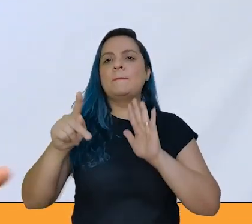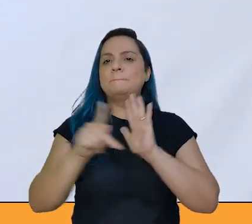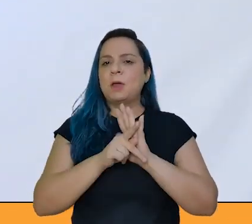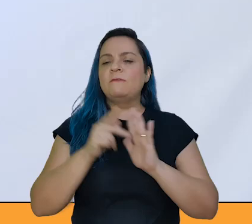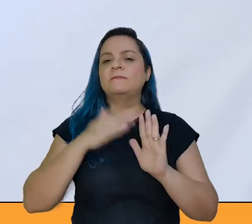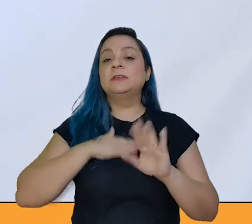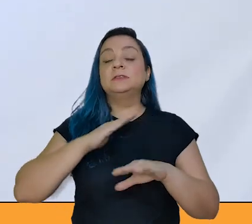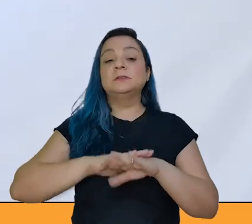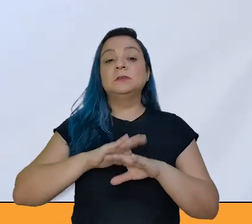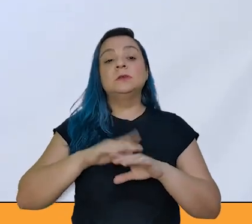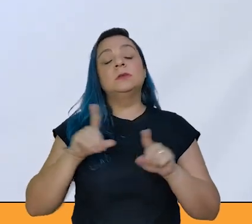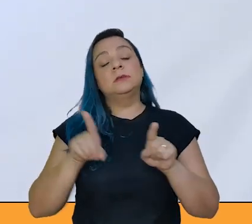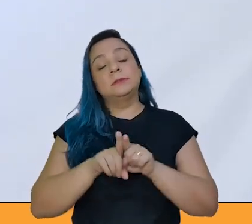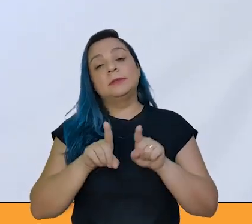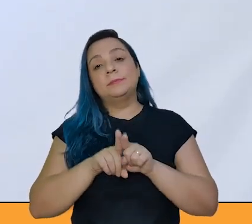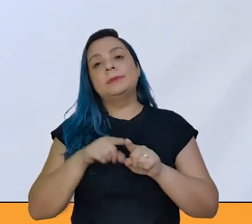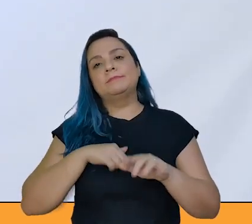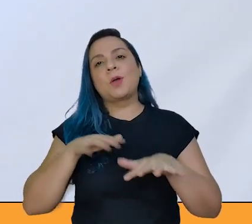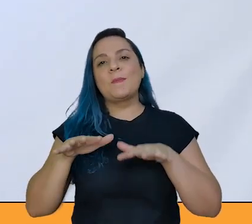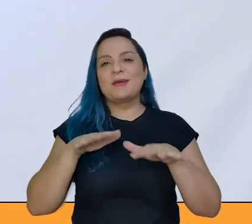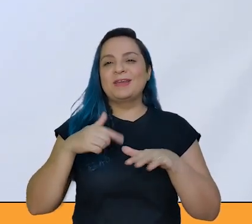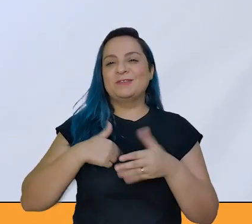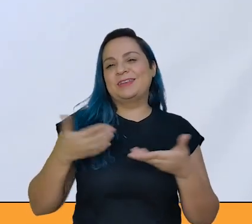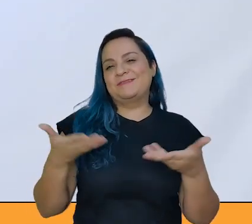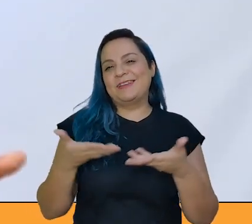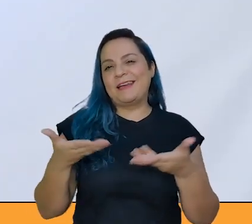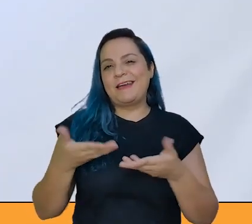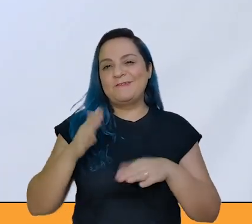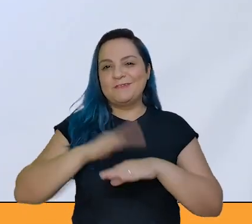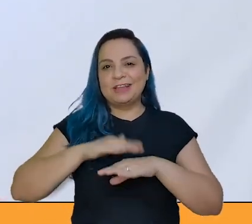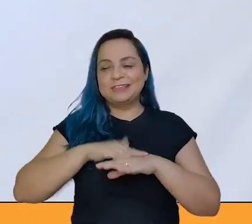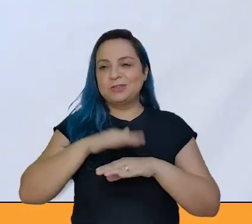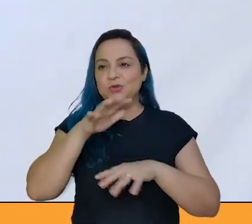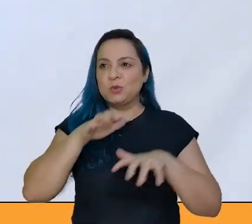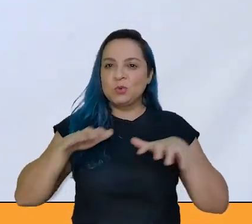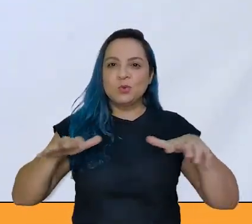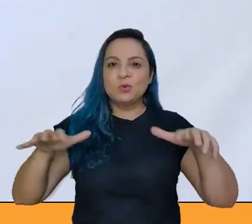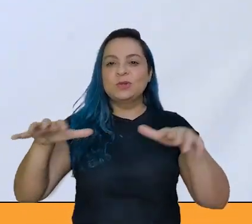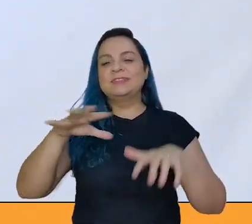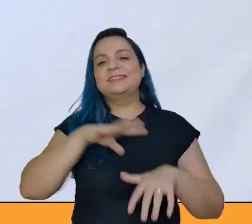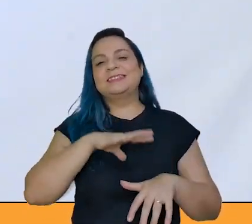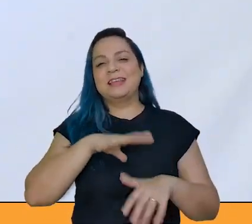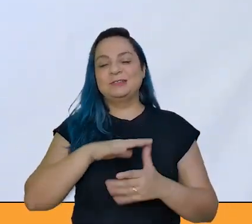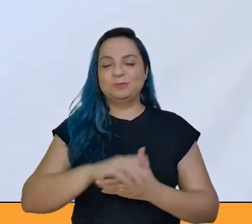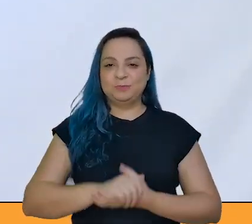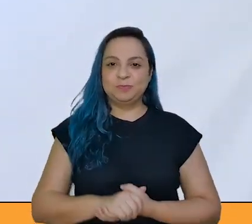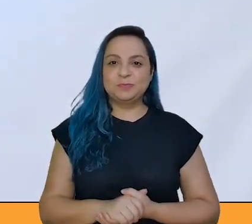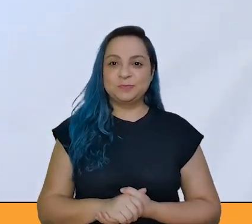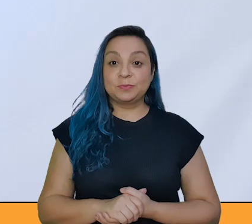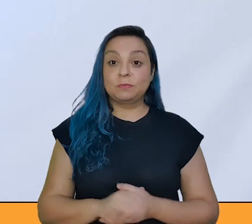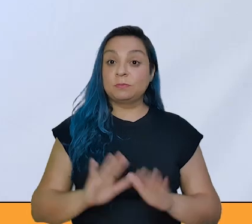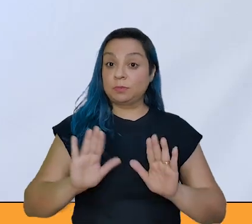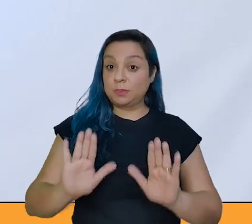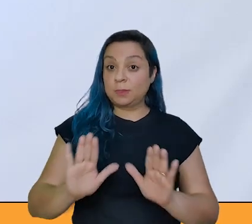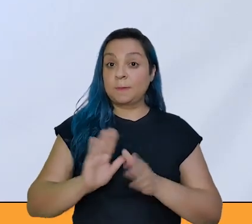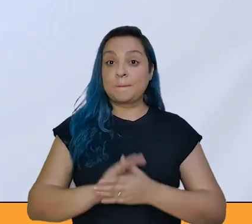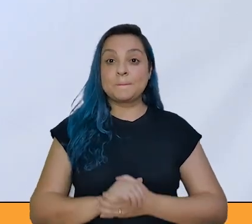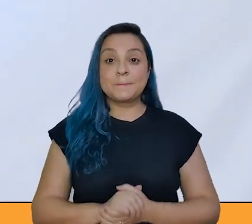trazer também um pouquinho para vocês do que eu ando movimentando atualmente pela cidade, pelo território e tudo mais.